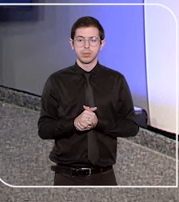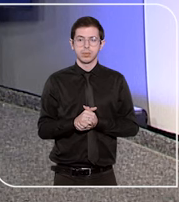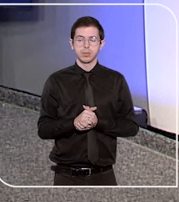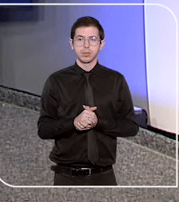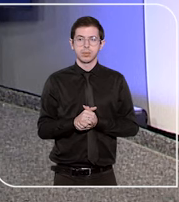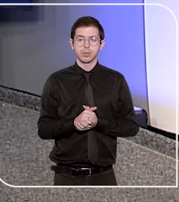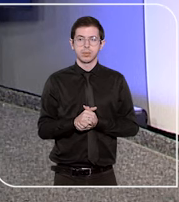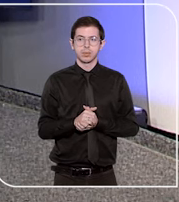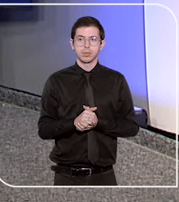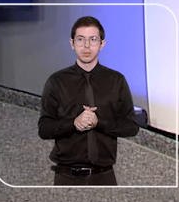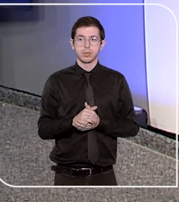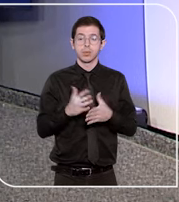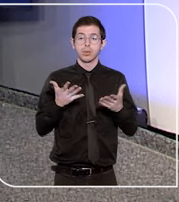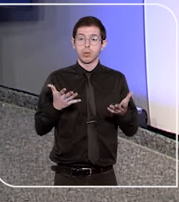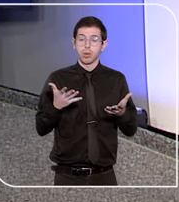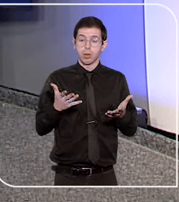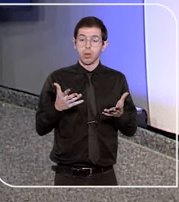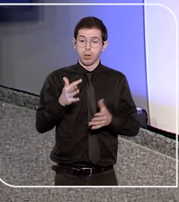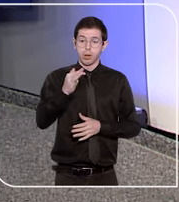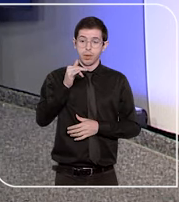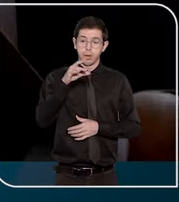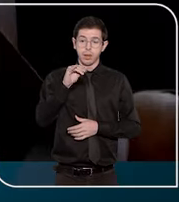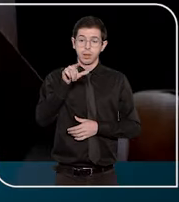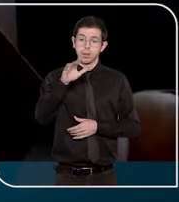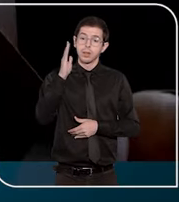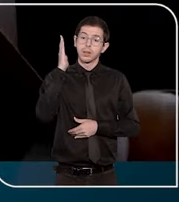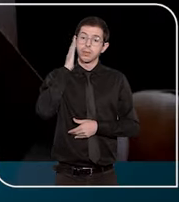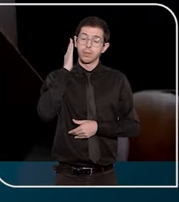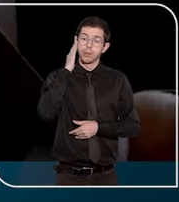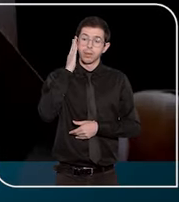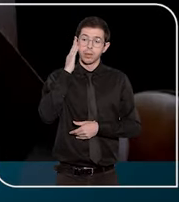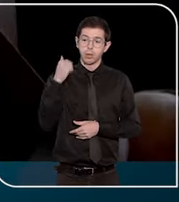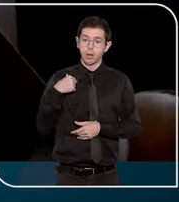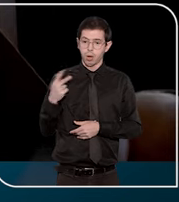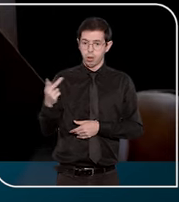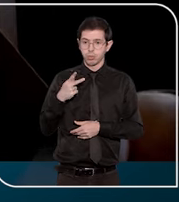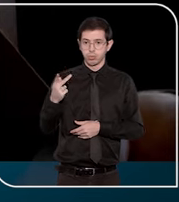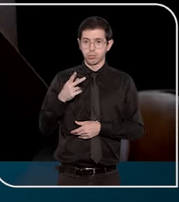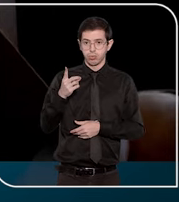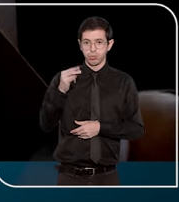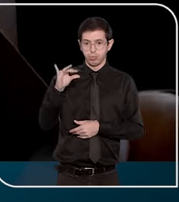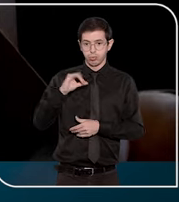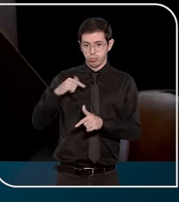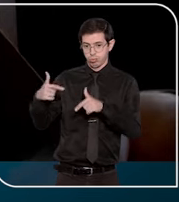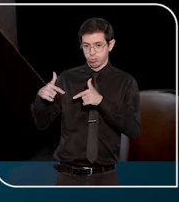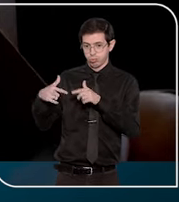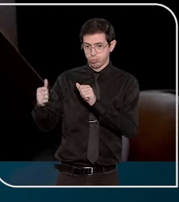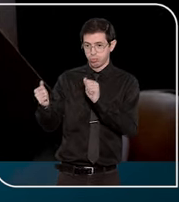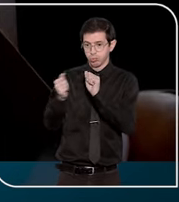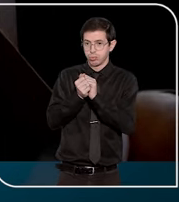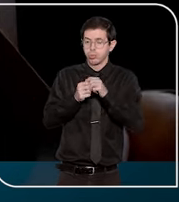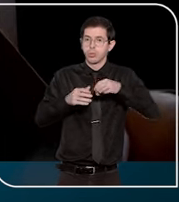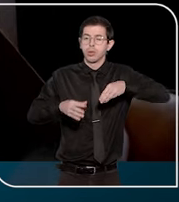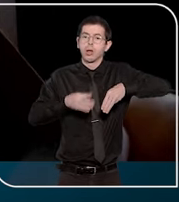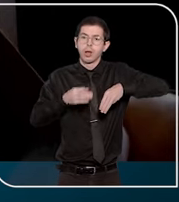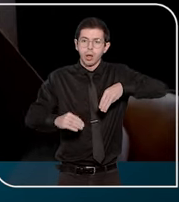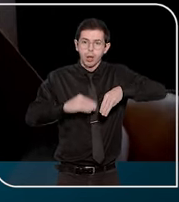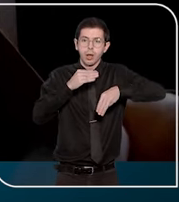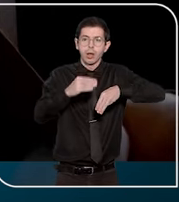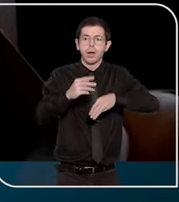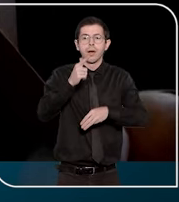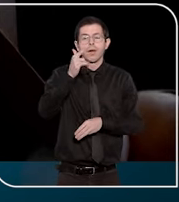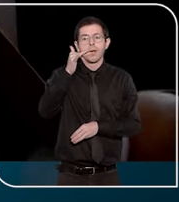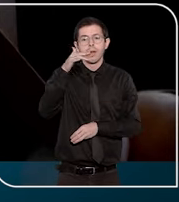Sim, ô Fátima, você sabe que eu e o Diogo trabalhamos juntos, né, com o ministro Roque Fernandes numa